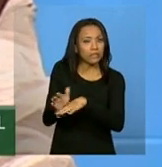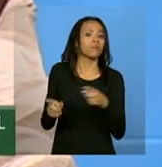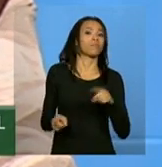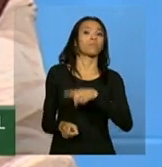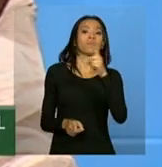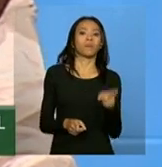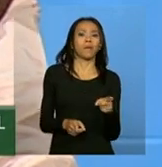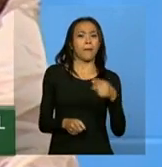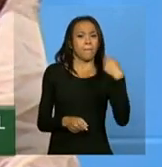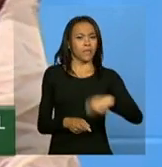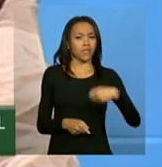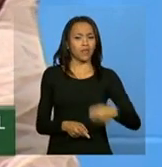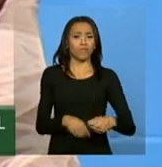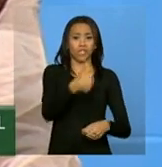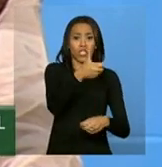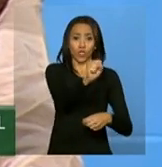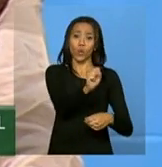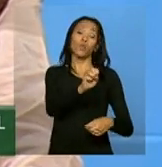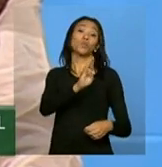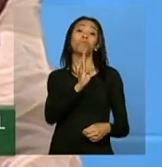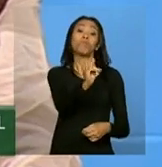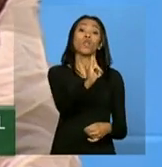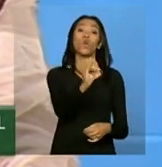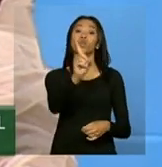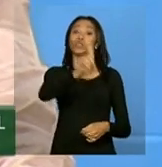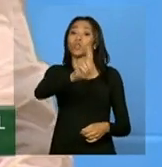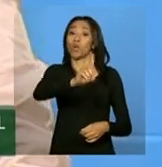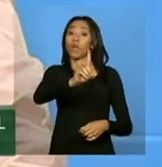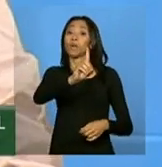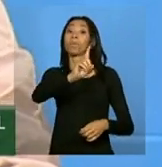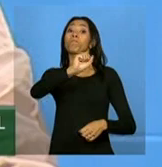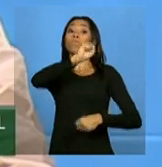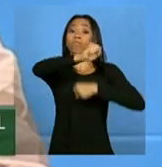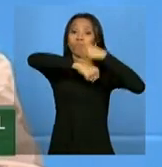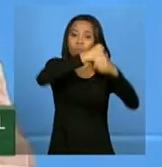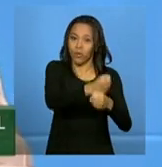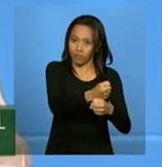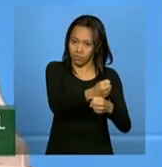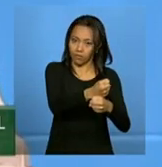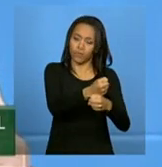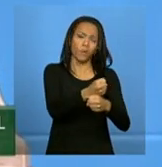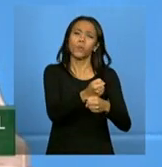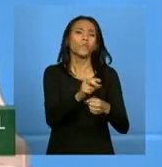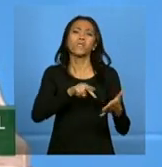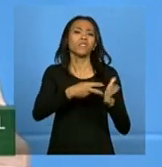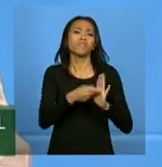de 18 bilhões de dólares por ano. O que, significa esse dinheiro?